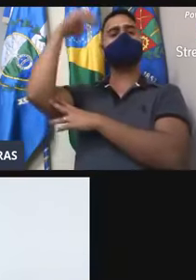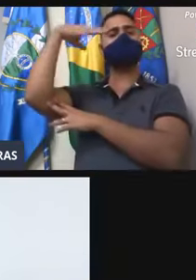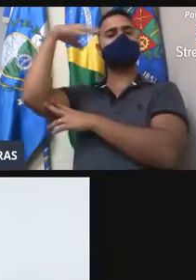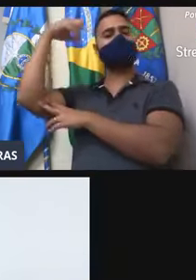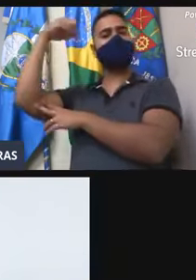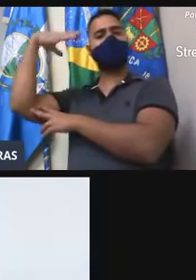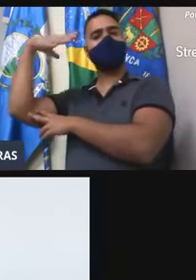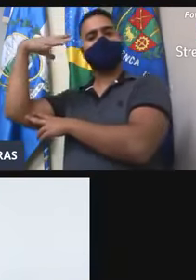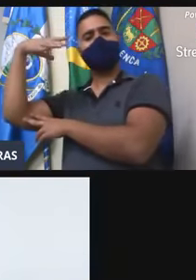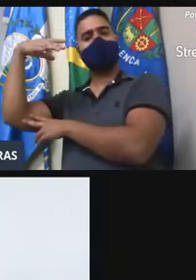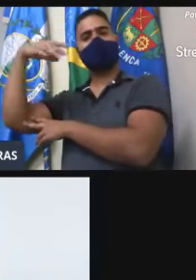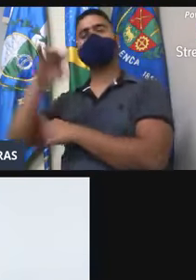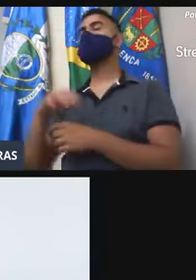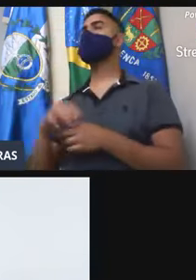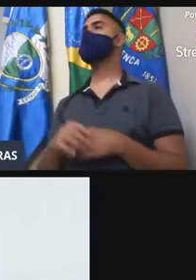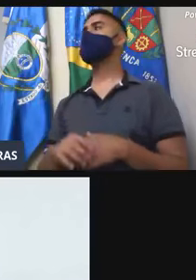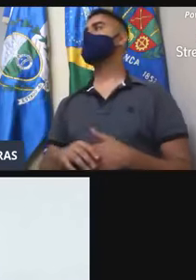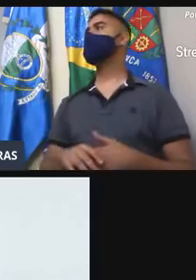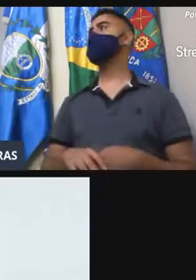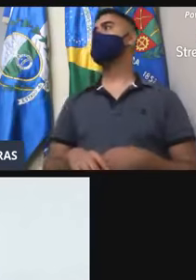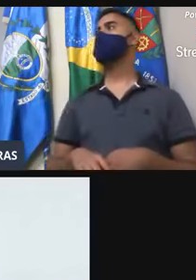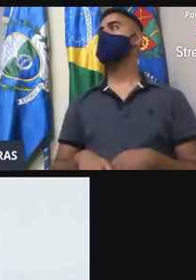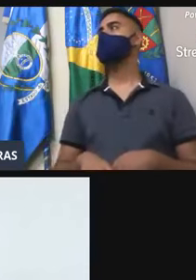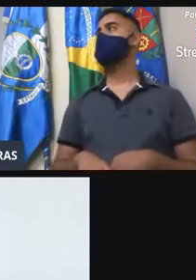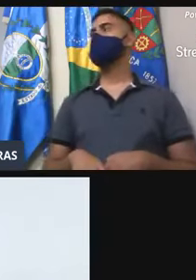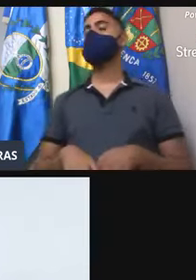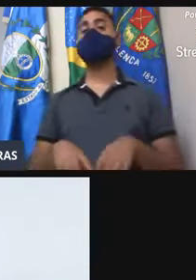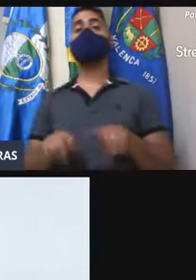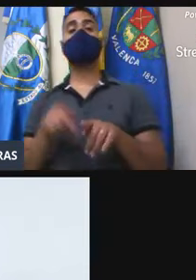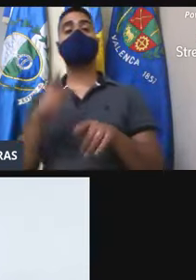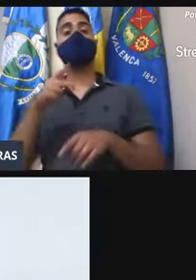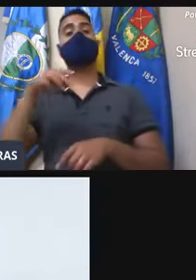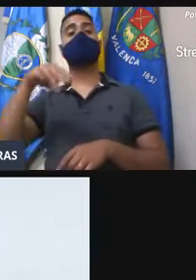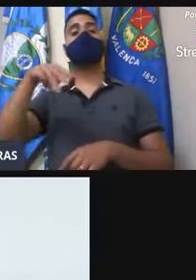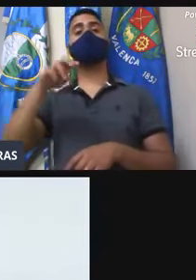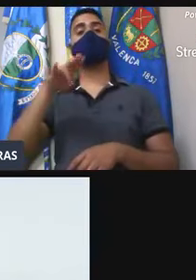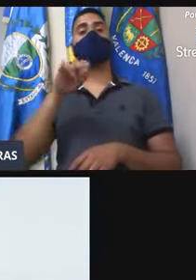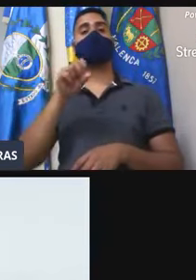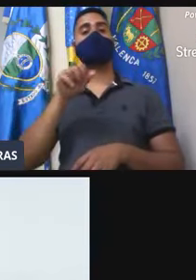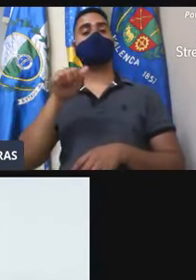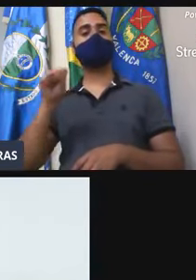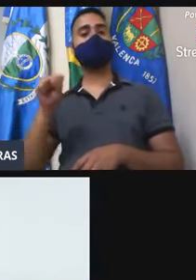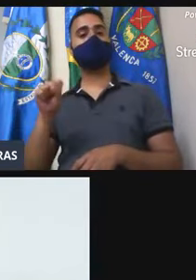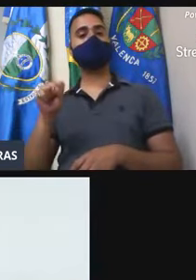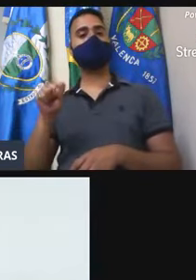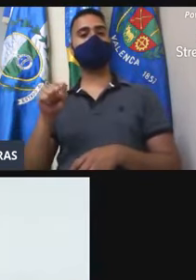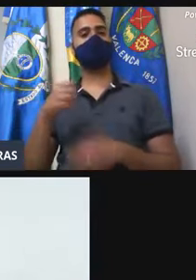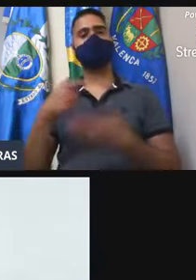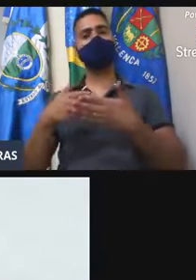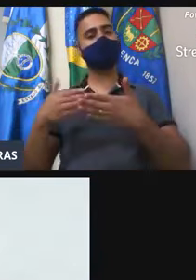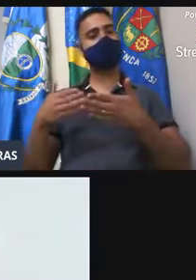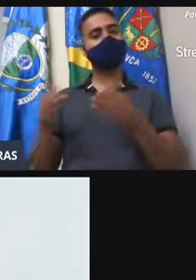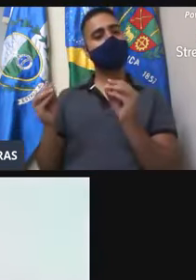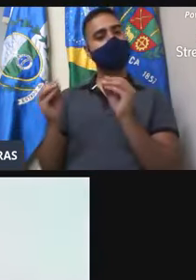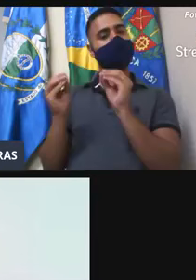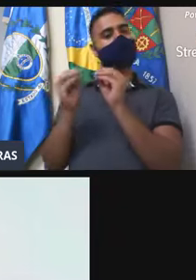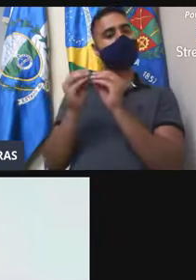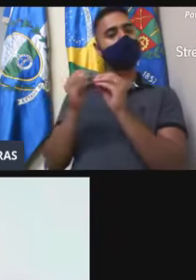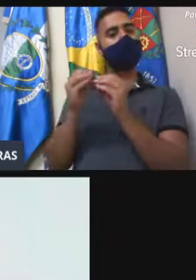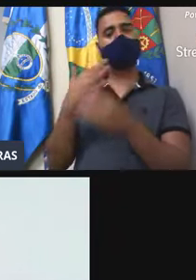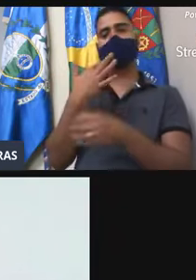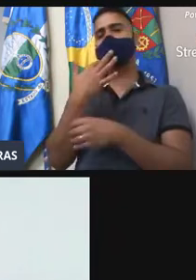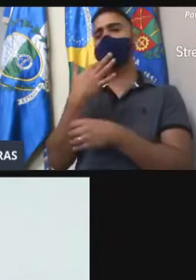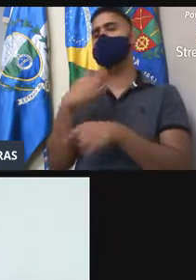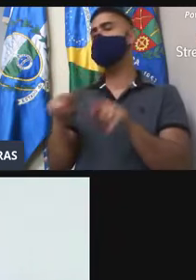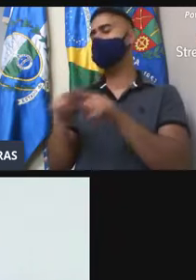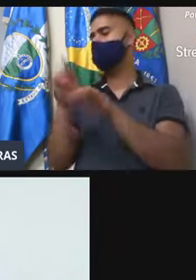lâmpadas, e dizer ao Messias, ao Duque, que o município está chegando para perto, para a gente poder cuidar melhor de não